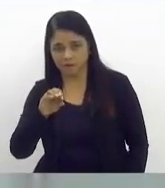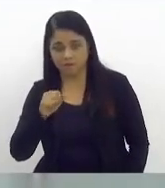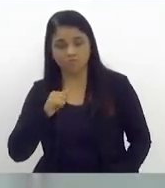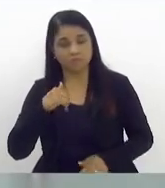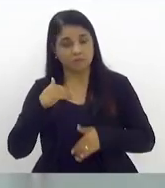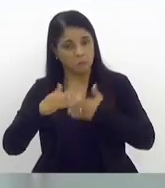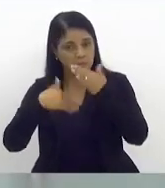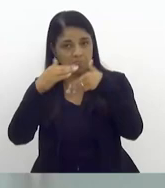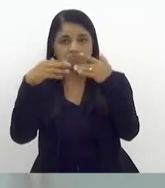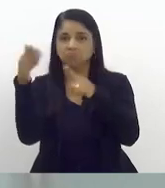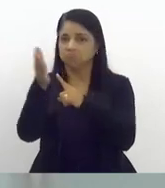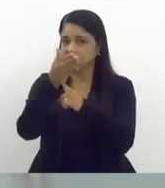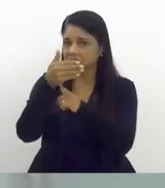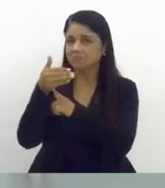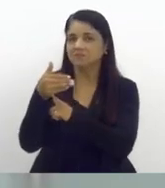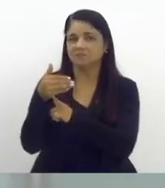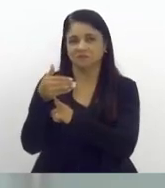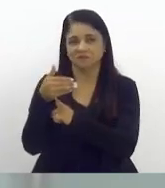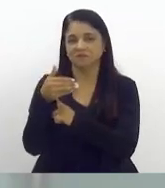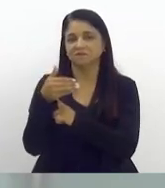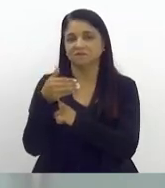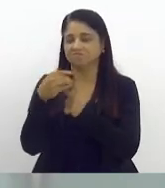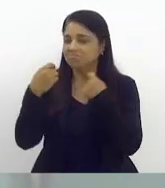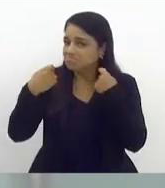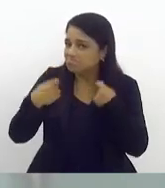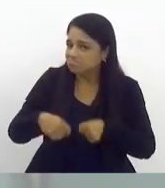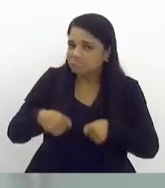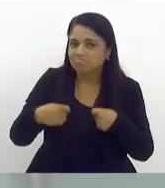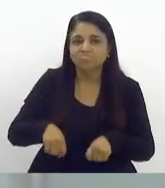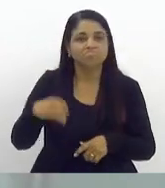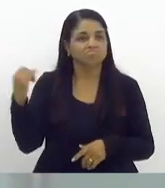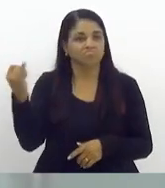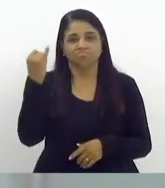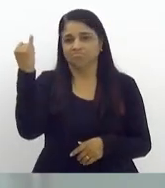tecnológico absolutamente necessário.